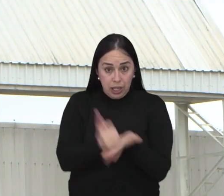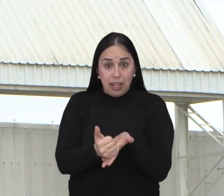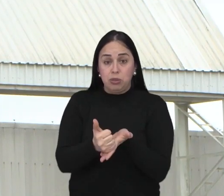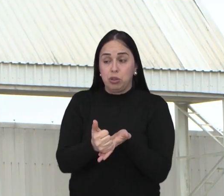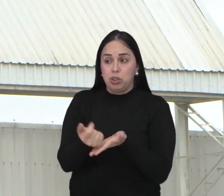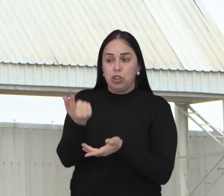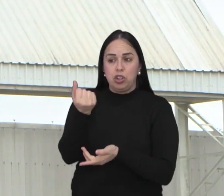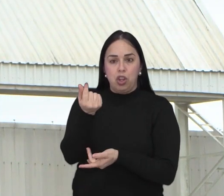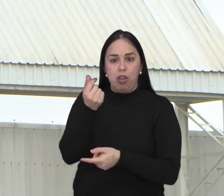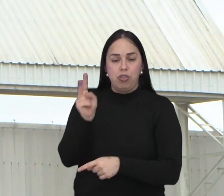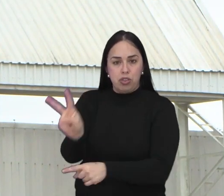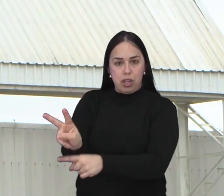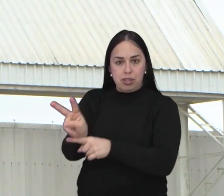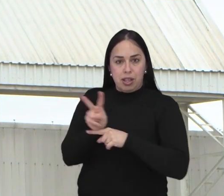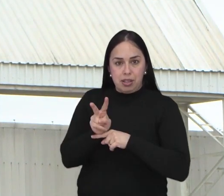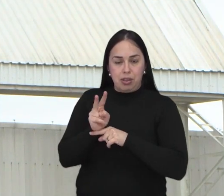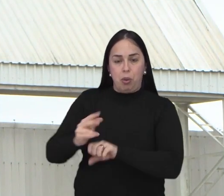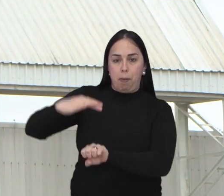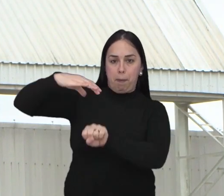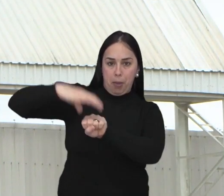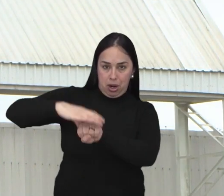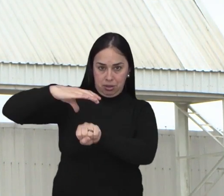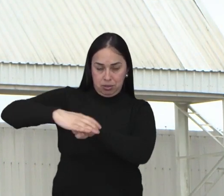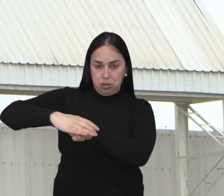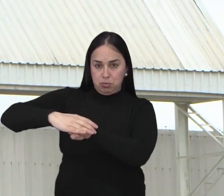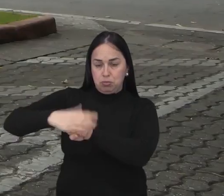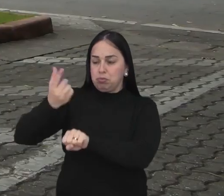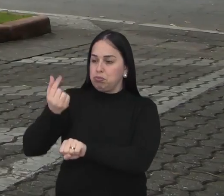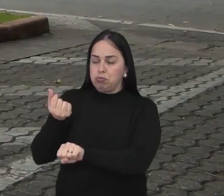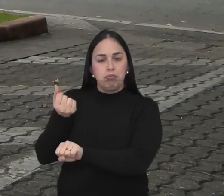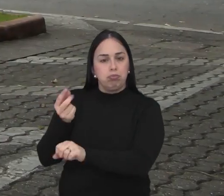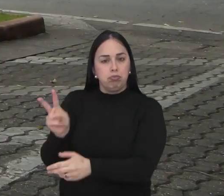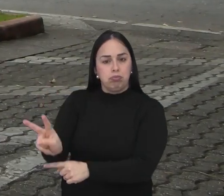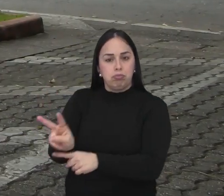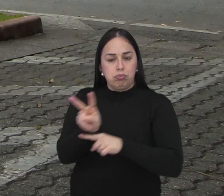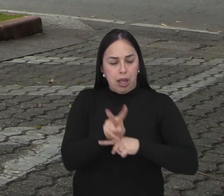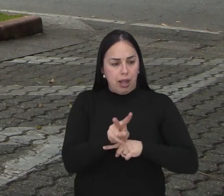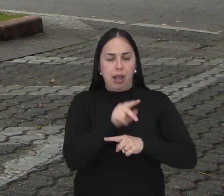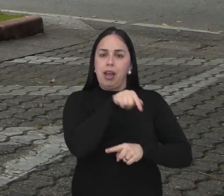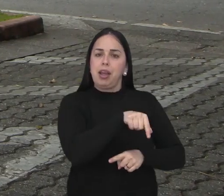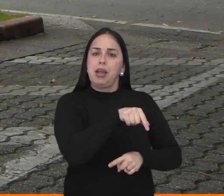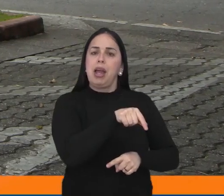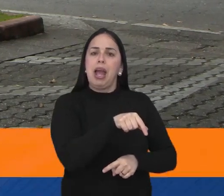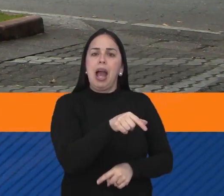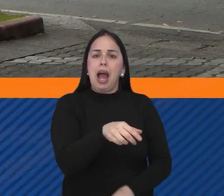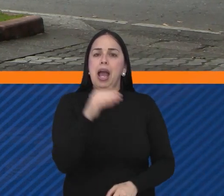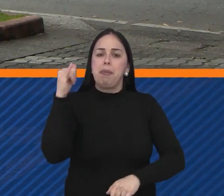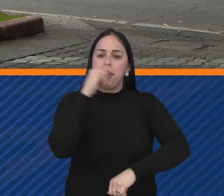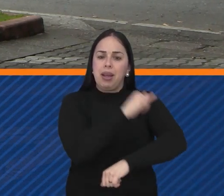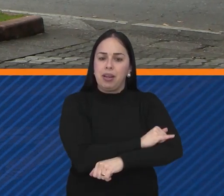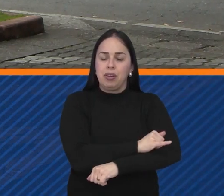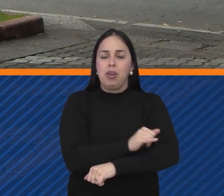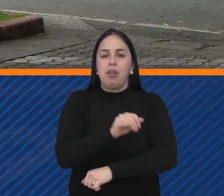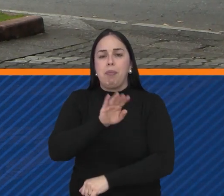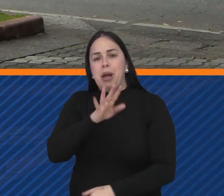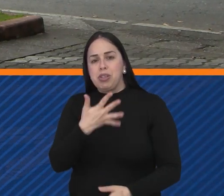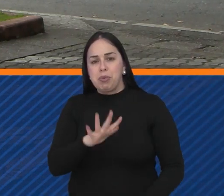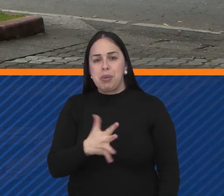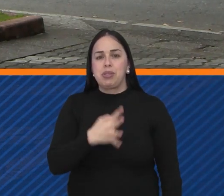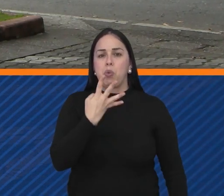contrato de financiamento entre o Banco Nacional de Desenvolvimento Econômico e Social e a Embraer prevê um aporte